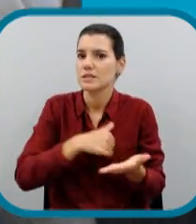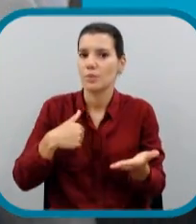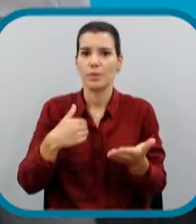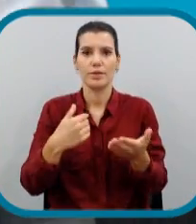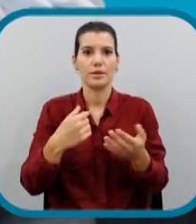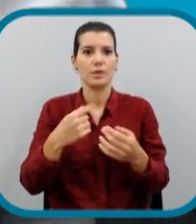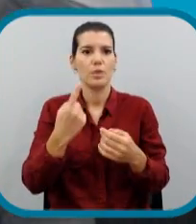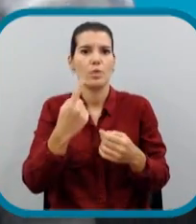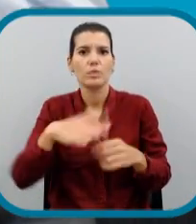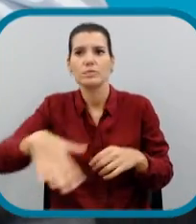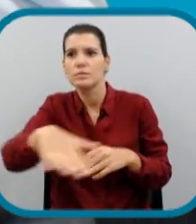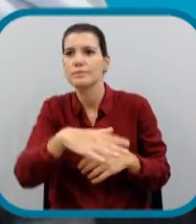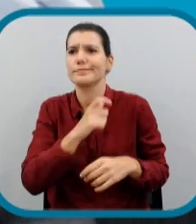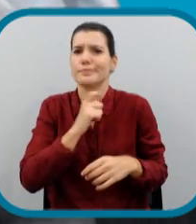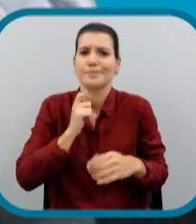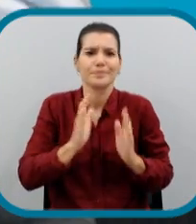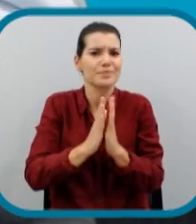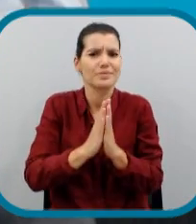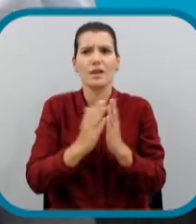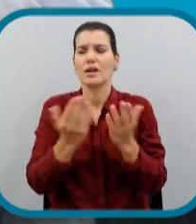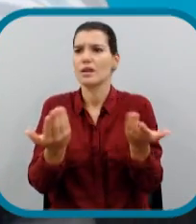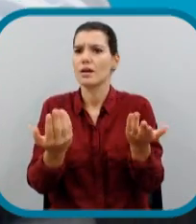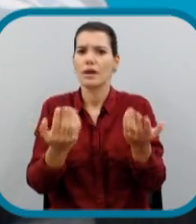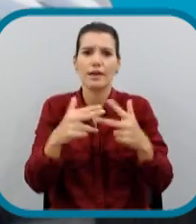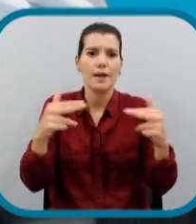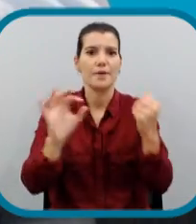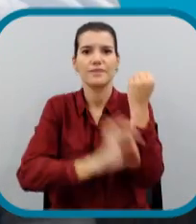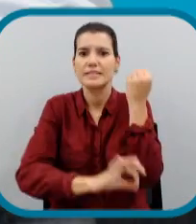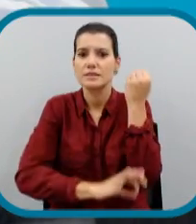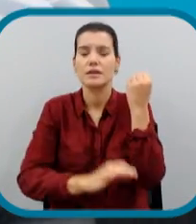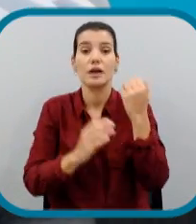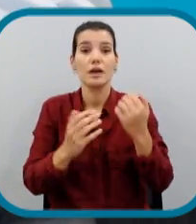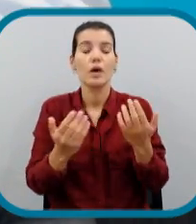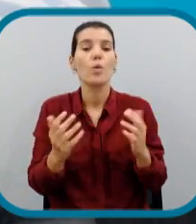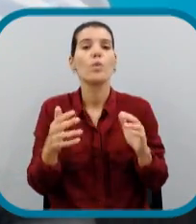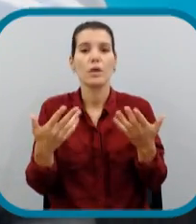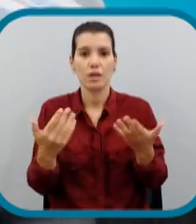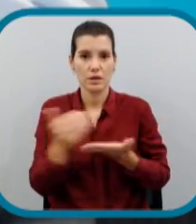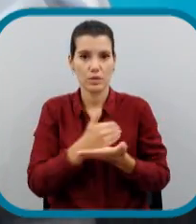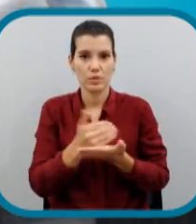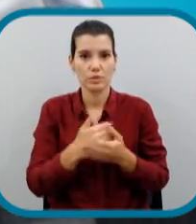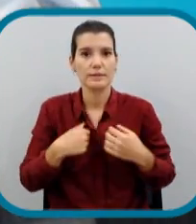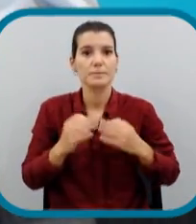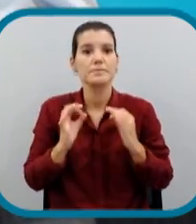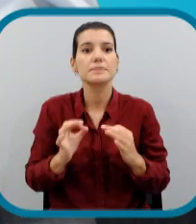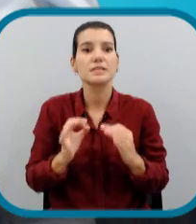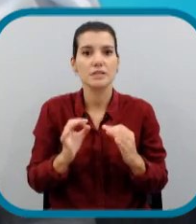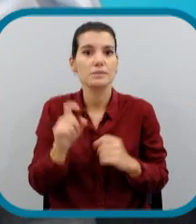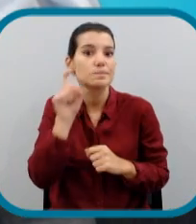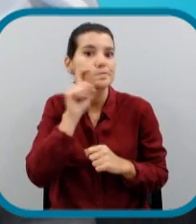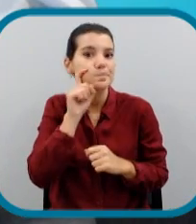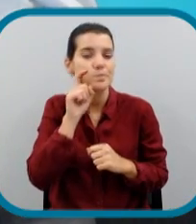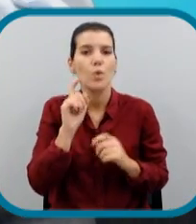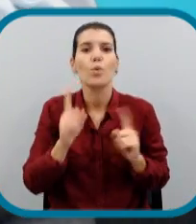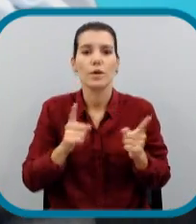centro de saúde, numa paróquia, o que queiram, numa autarquia, é quais são os recursos